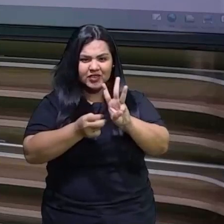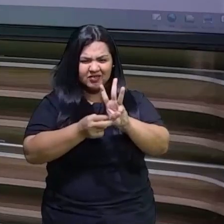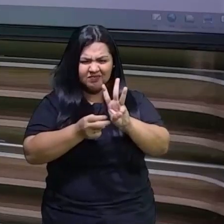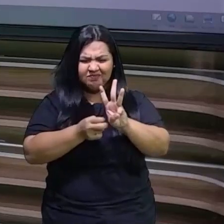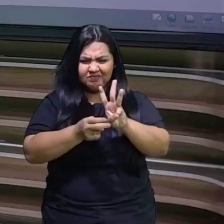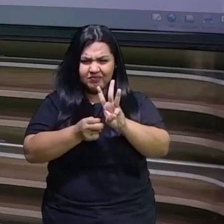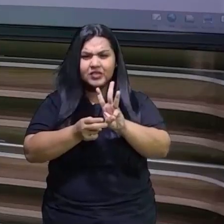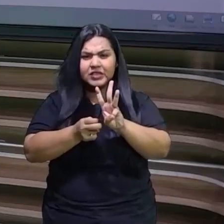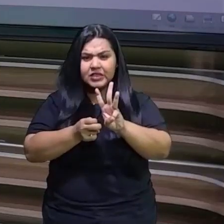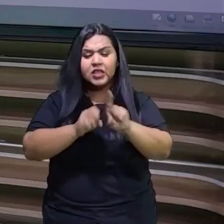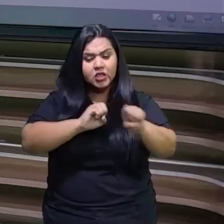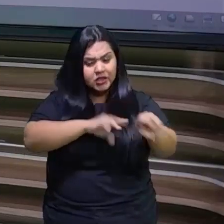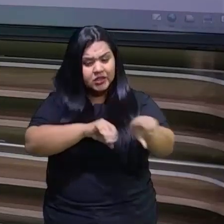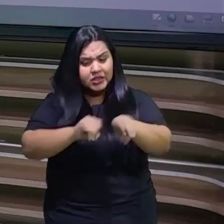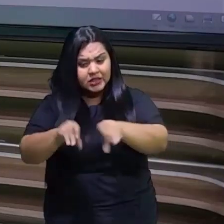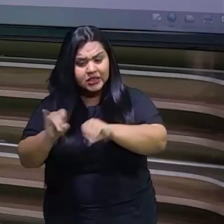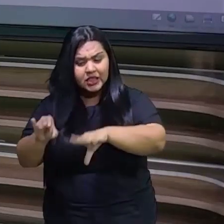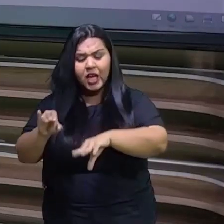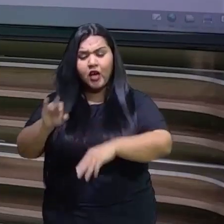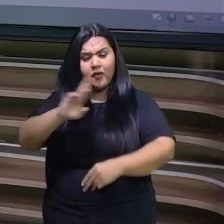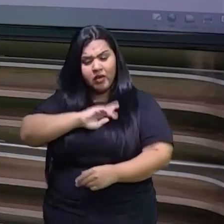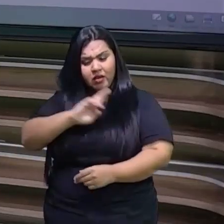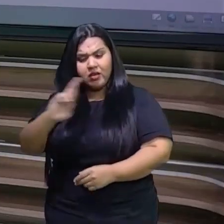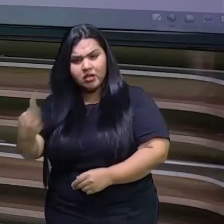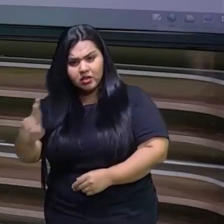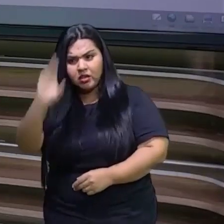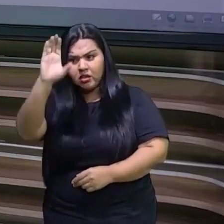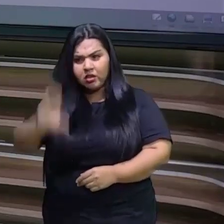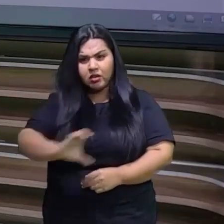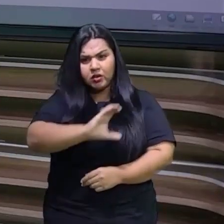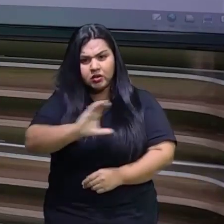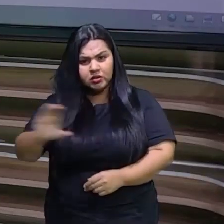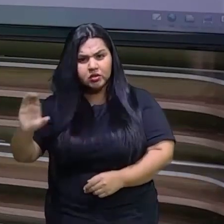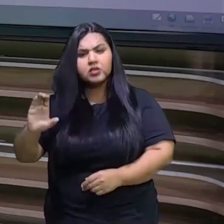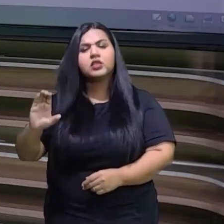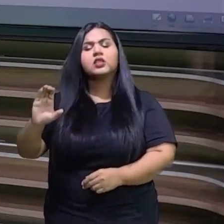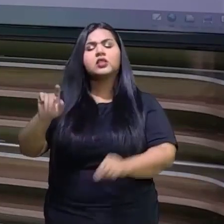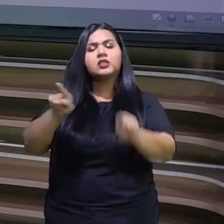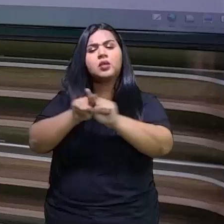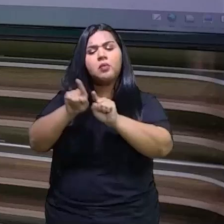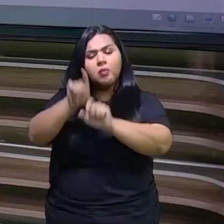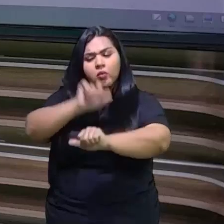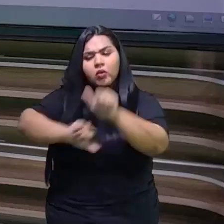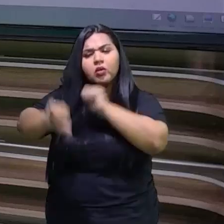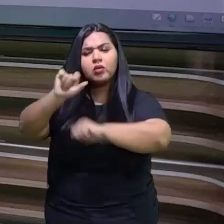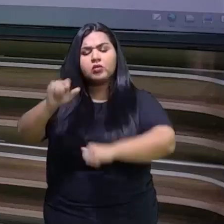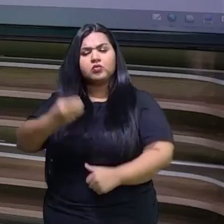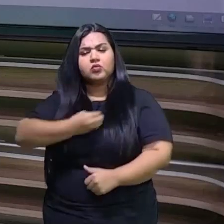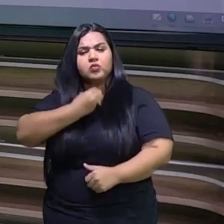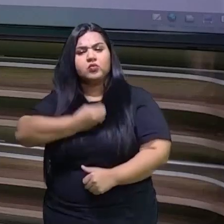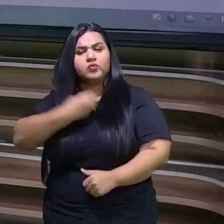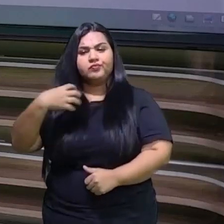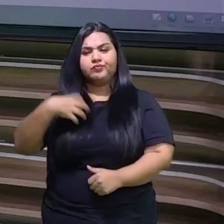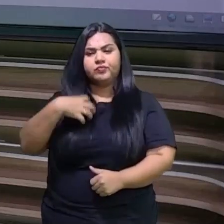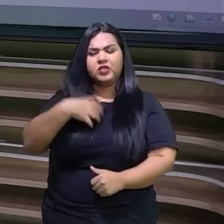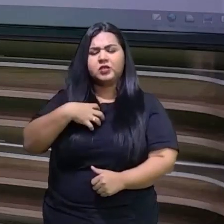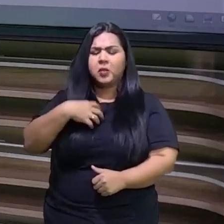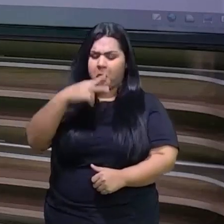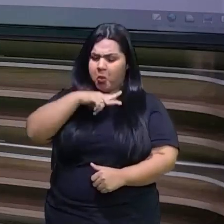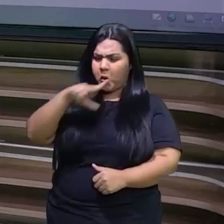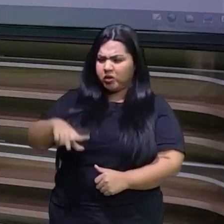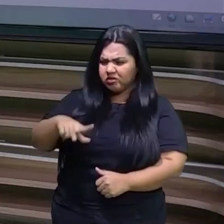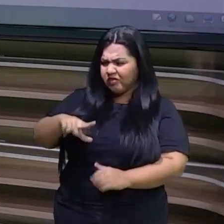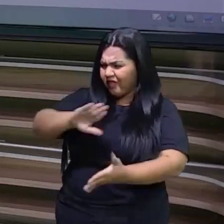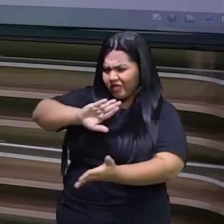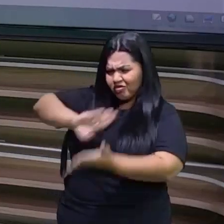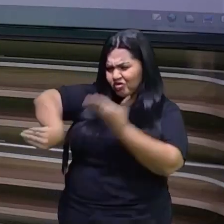difícil. Eles catequizavam os índios, diziam uma religião para o índio, um modo de vida. E os portugueses, falaram, rapaz, tira esses